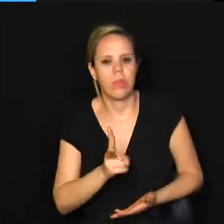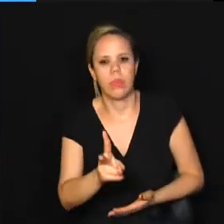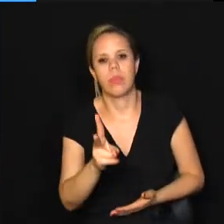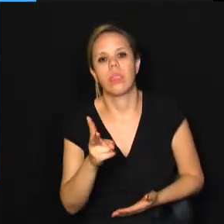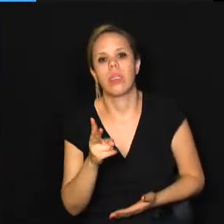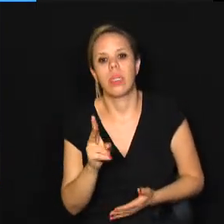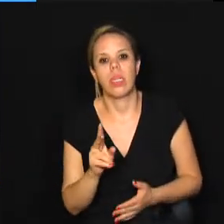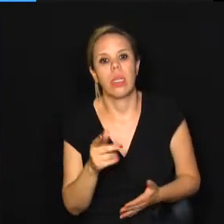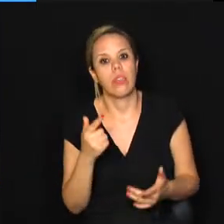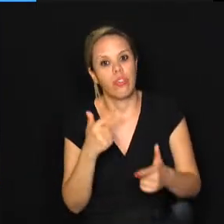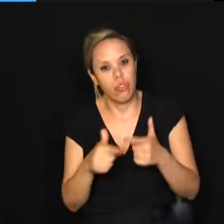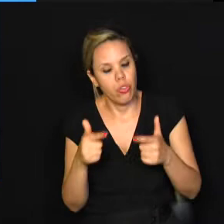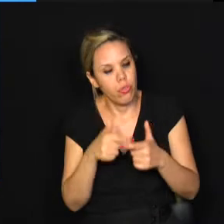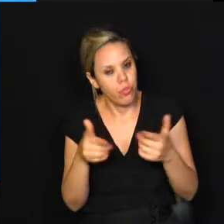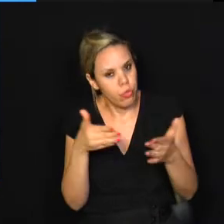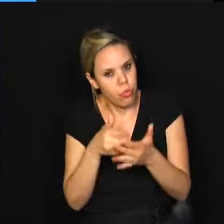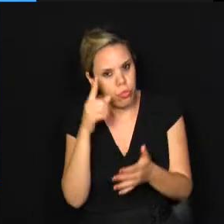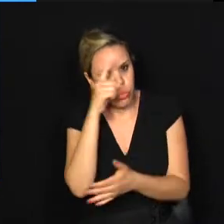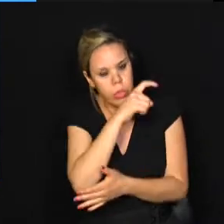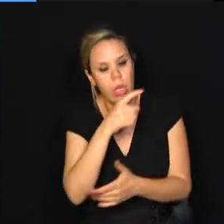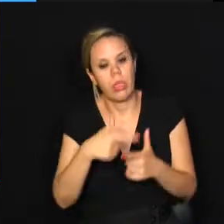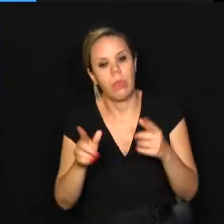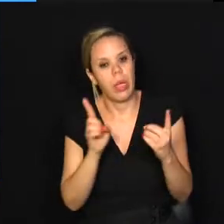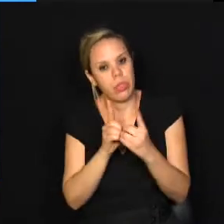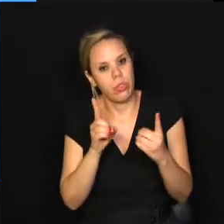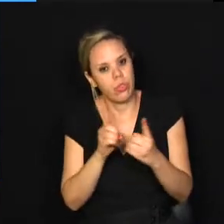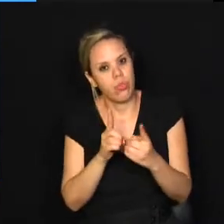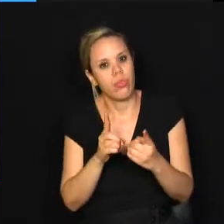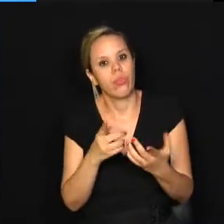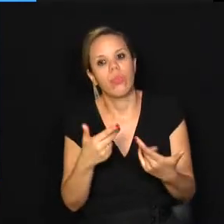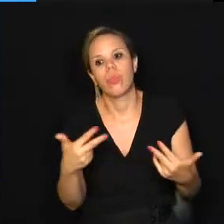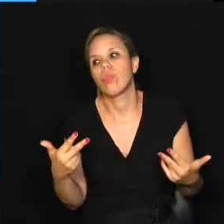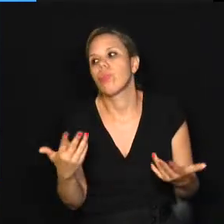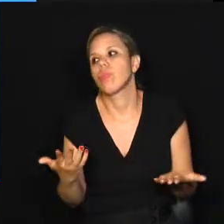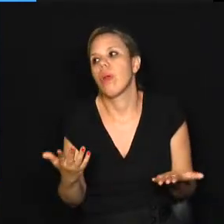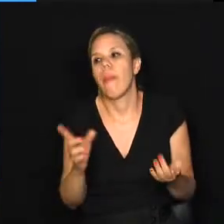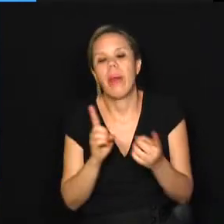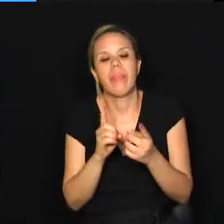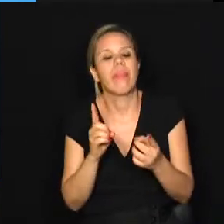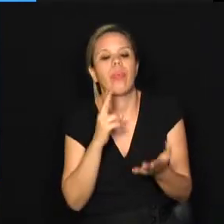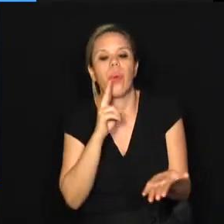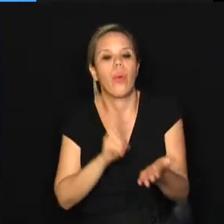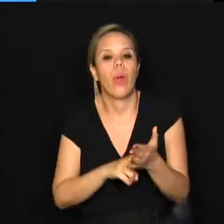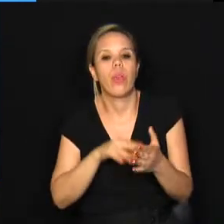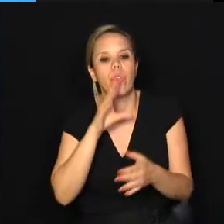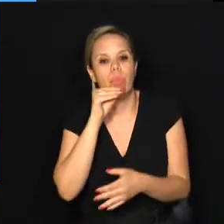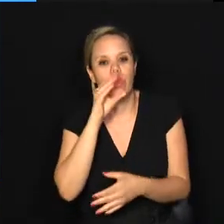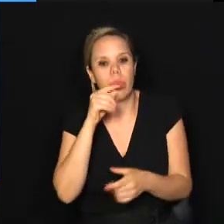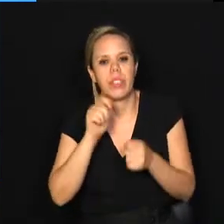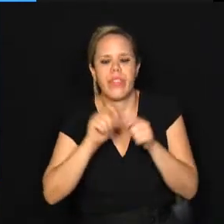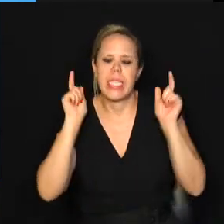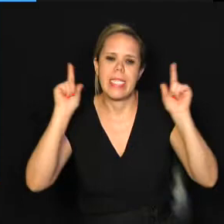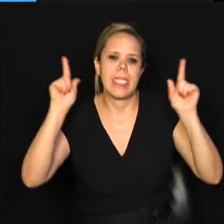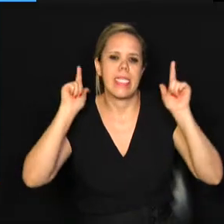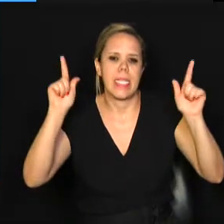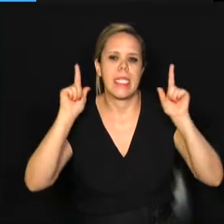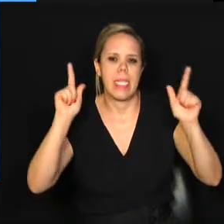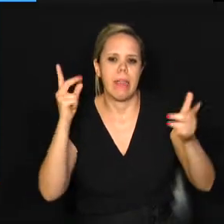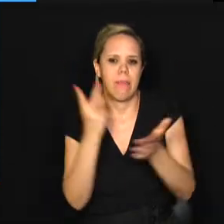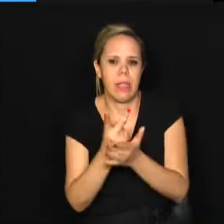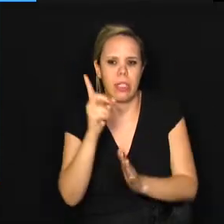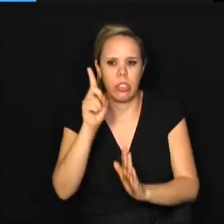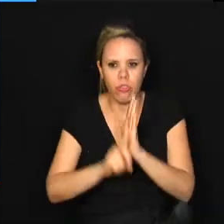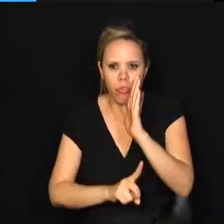mais o serviço, cada vez que ficar mais difícil a situação, que os trabalhadores precisam fazer greve para poder manter os seus